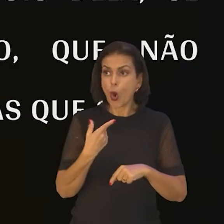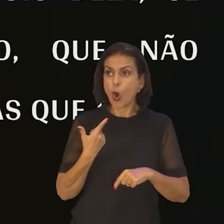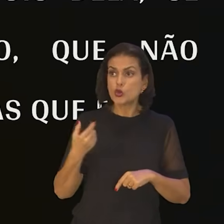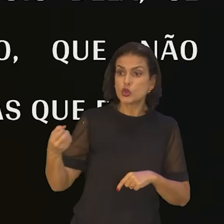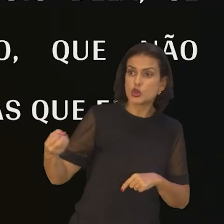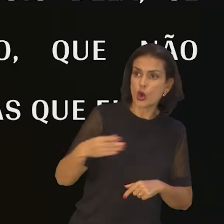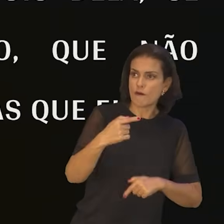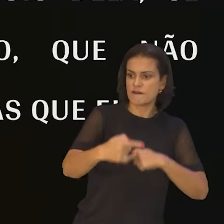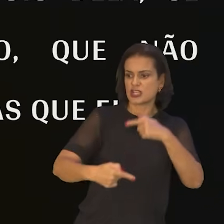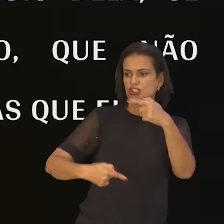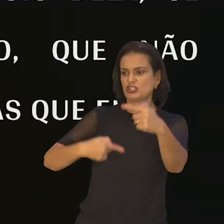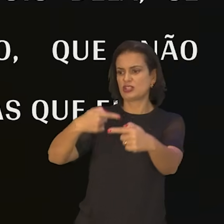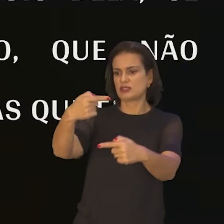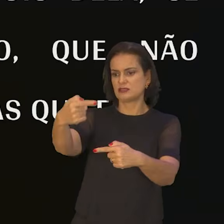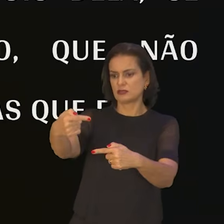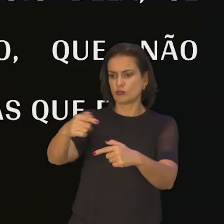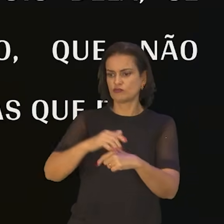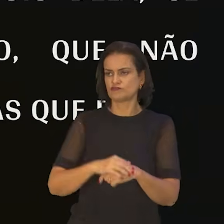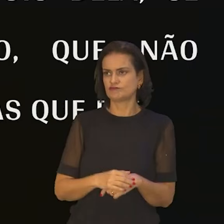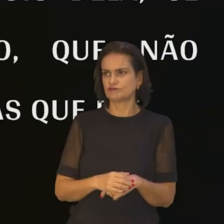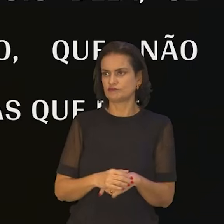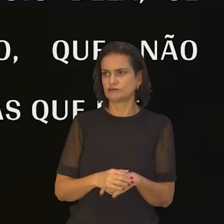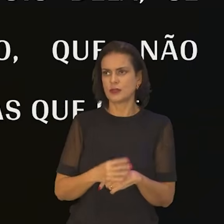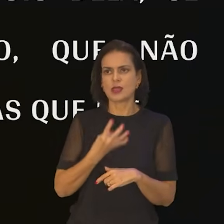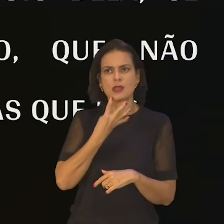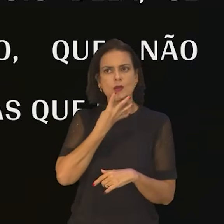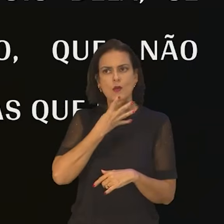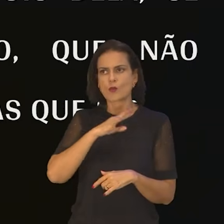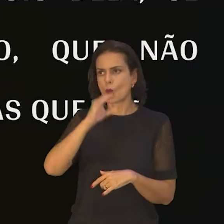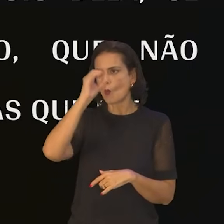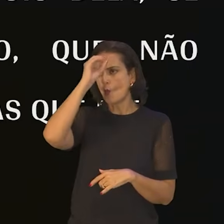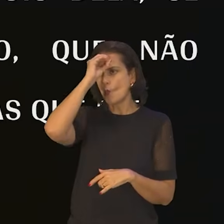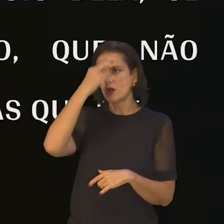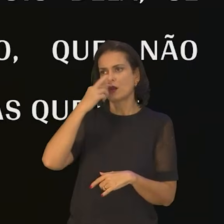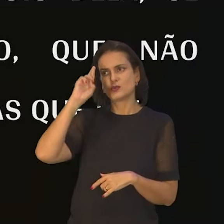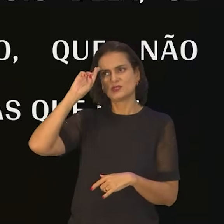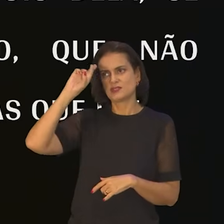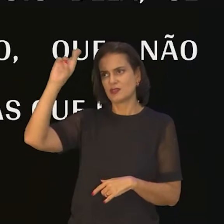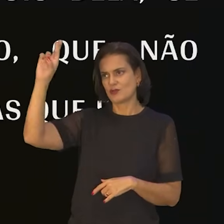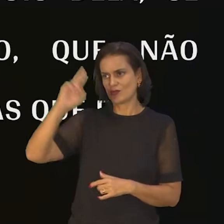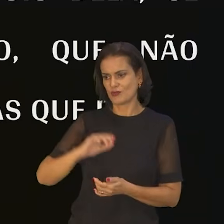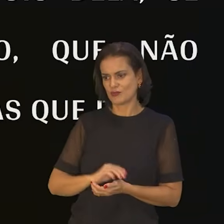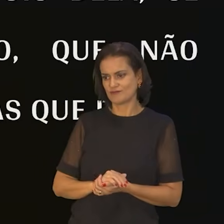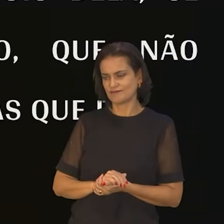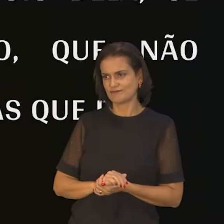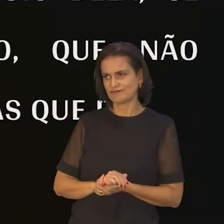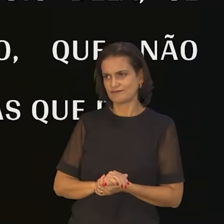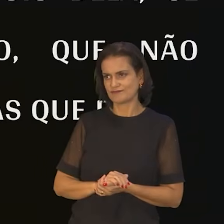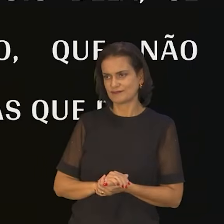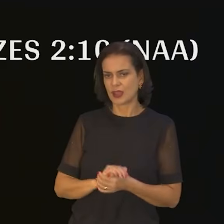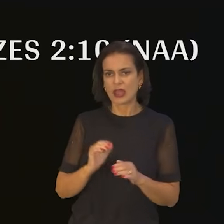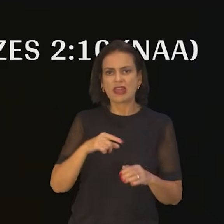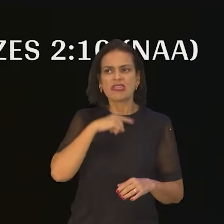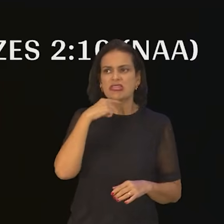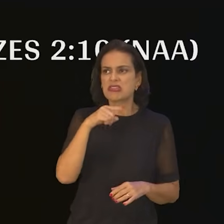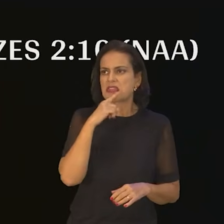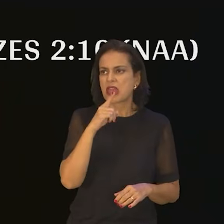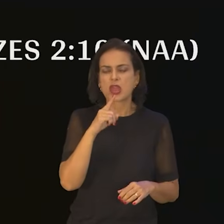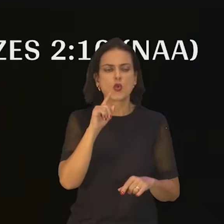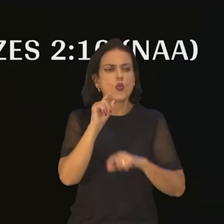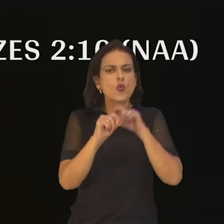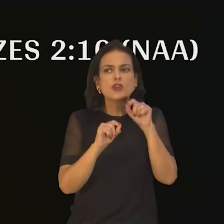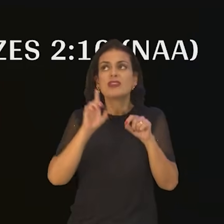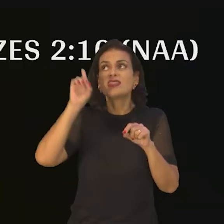uma nova geração que não conhecia o Senhor nem as obras